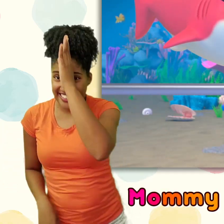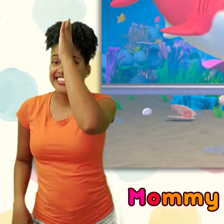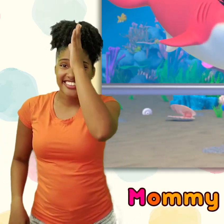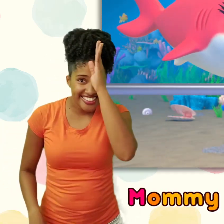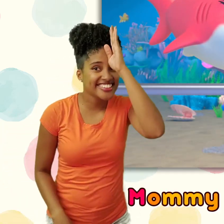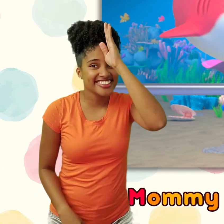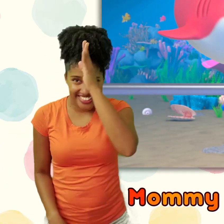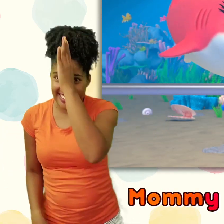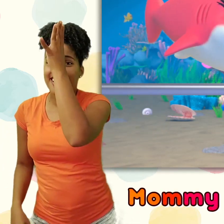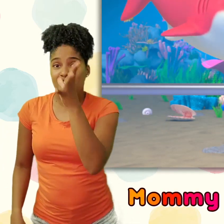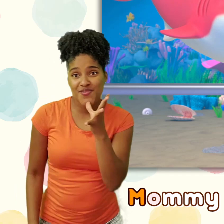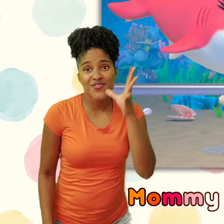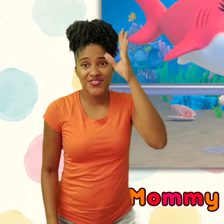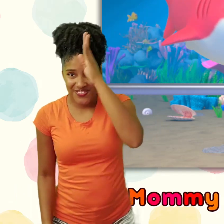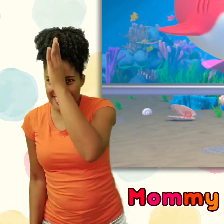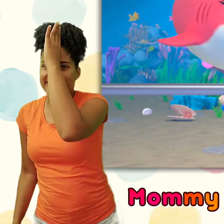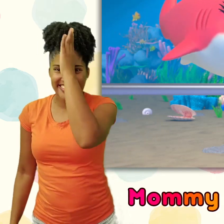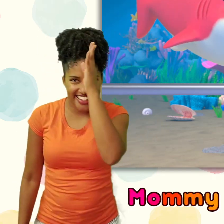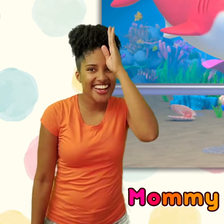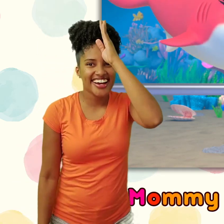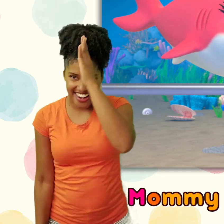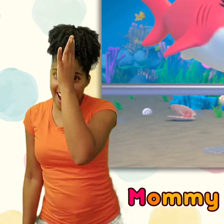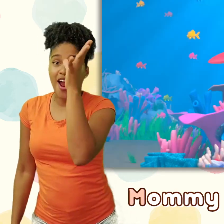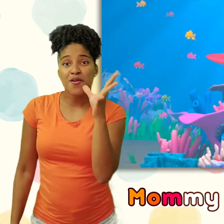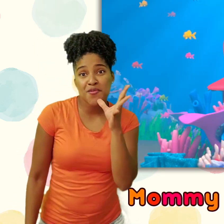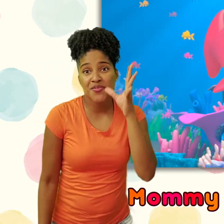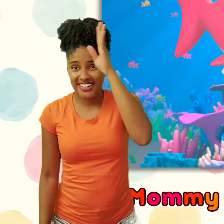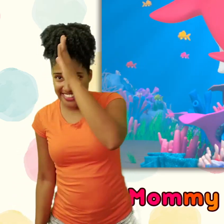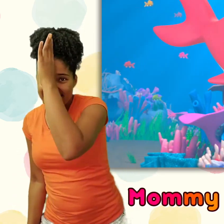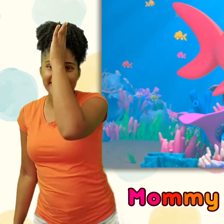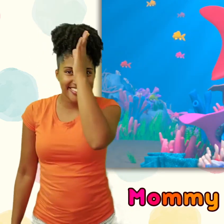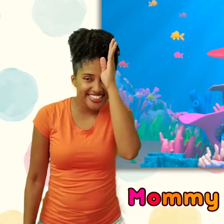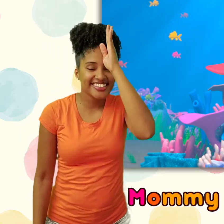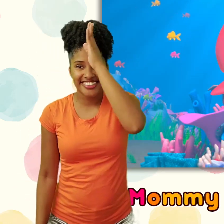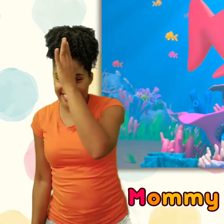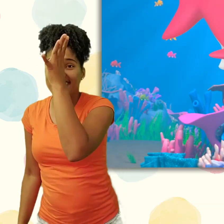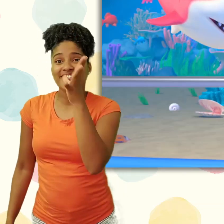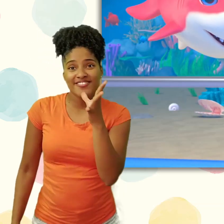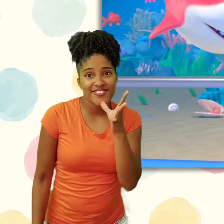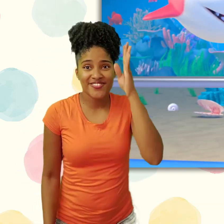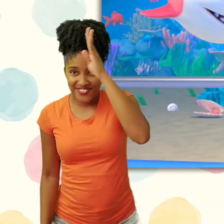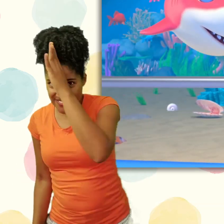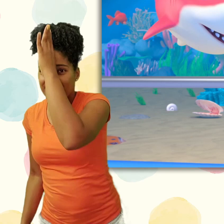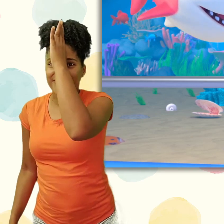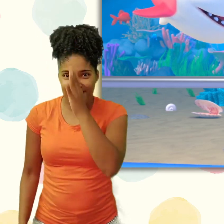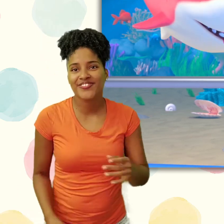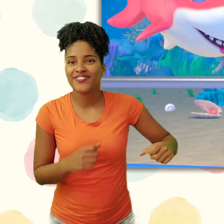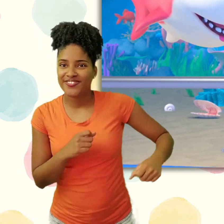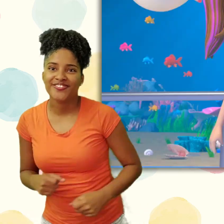Mommy shark, do-do-do-do. Mommy shark, do-do-do-do. Mommy shark, do-do-do-do. Mommy